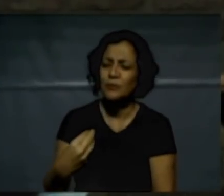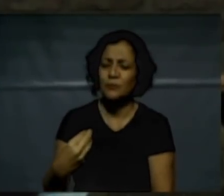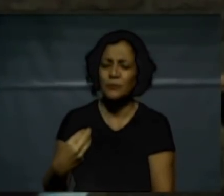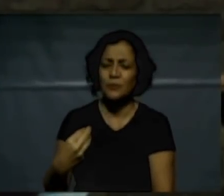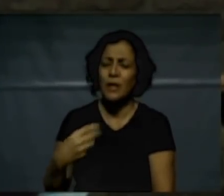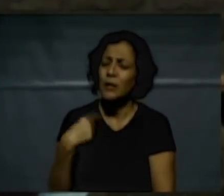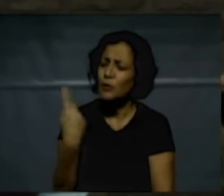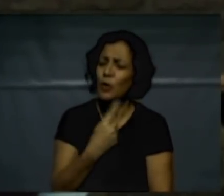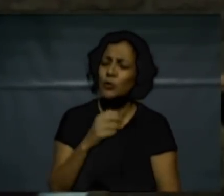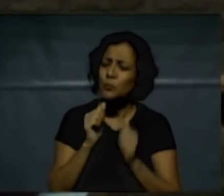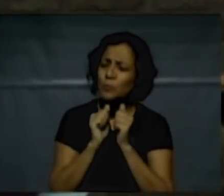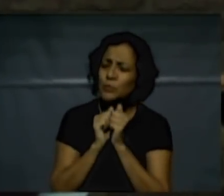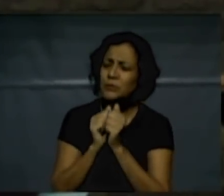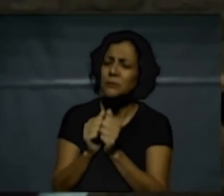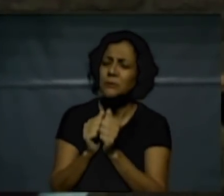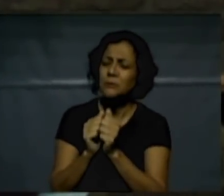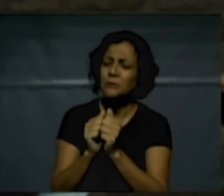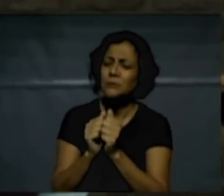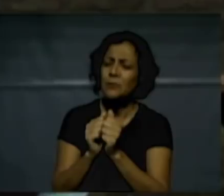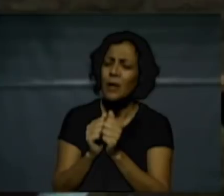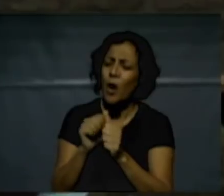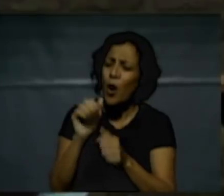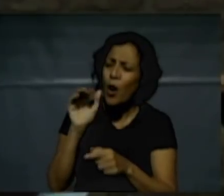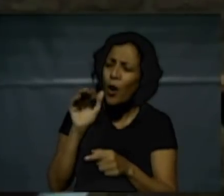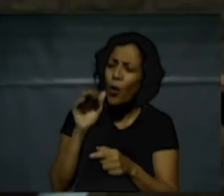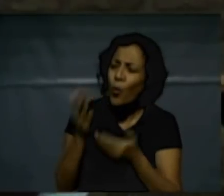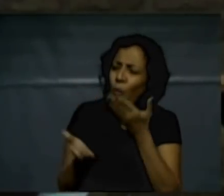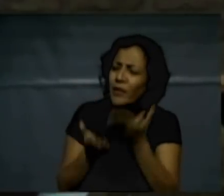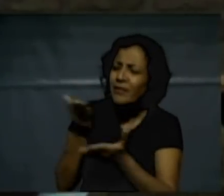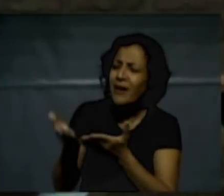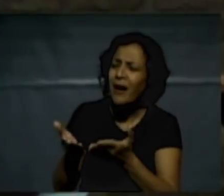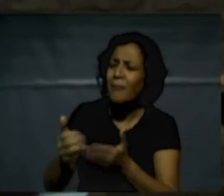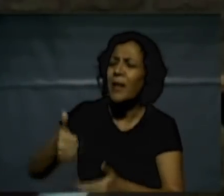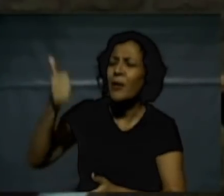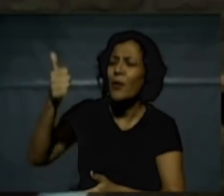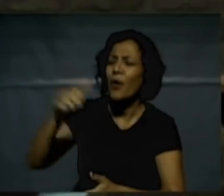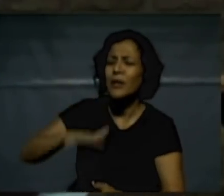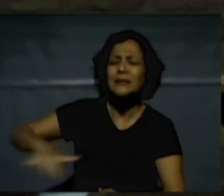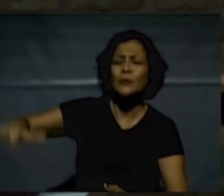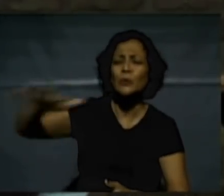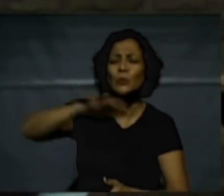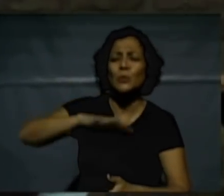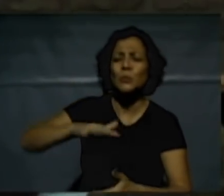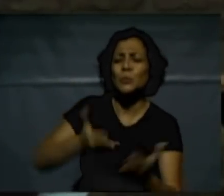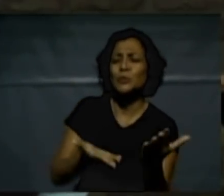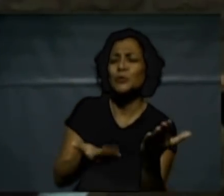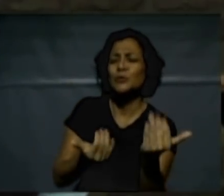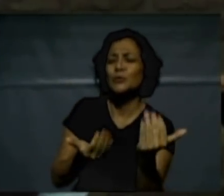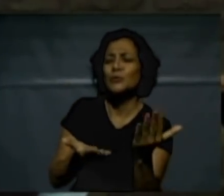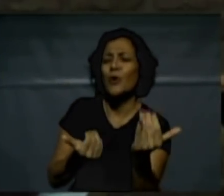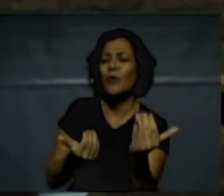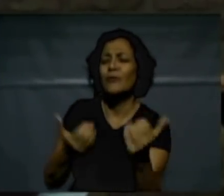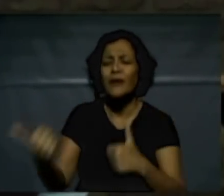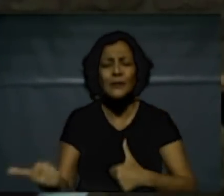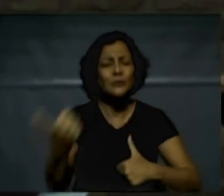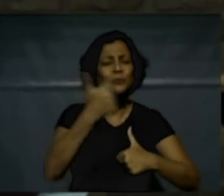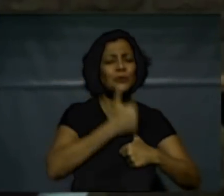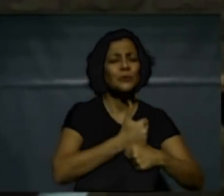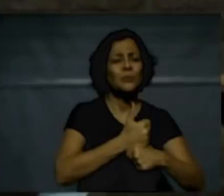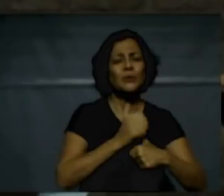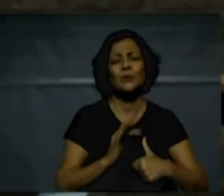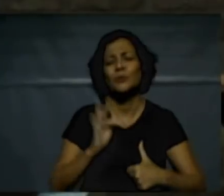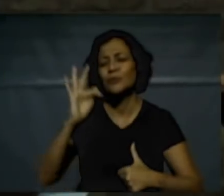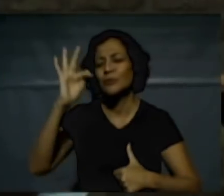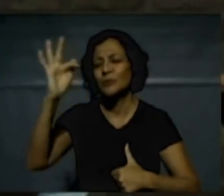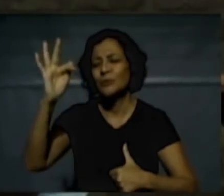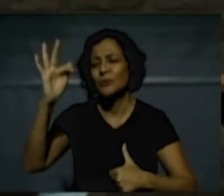Que possamos cuidar melhor dessa juventude que nos substituirá amanhã, Mestre. Que possamos cuidar melhor